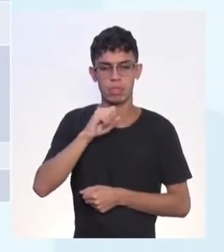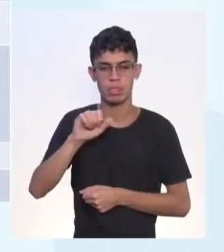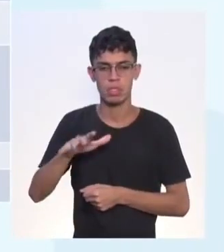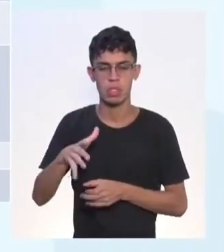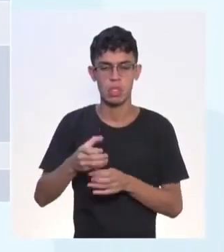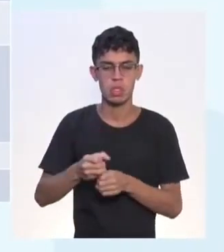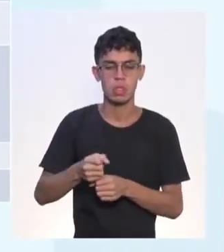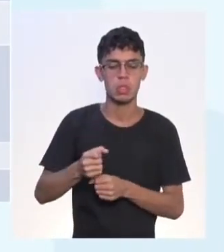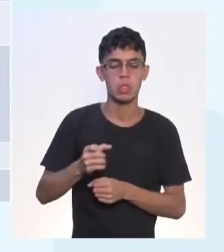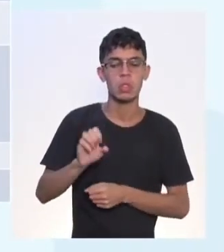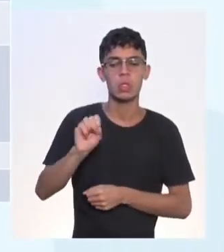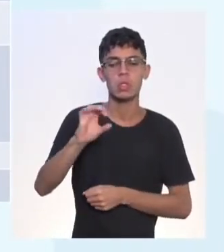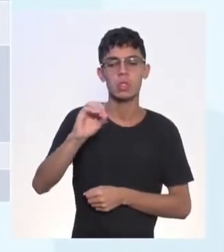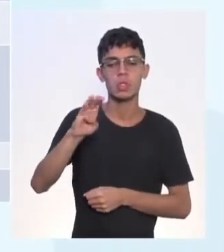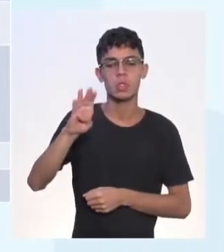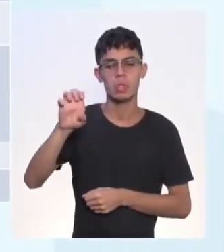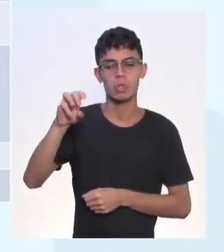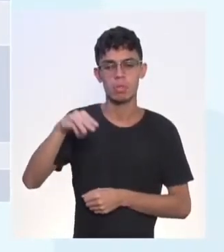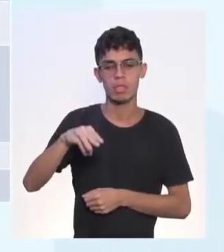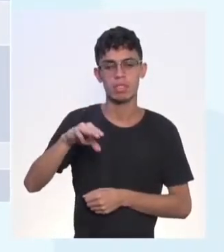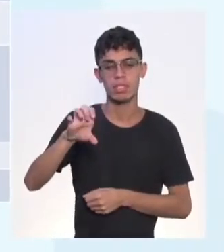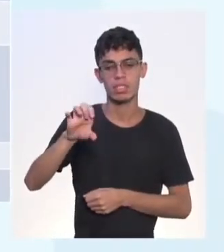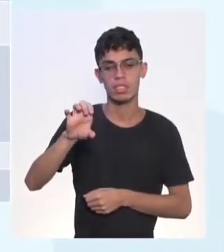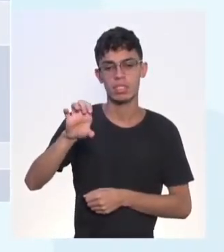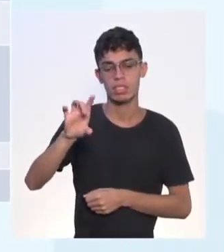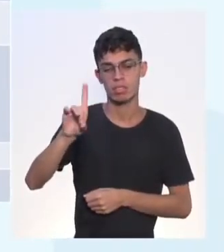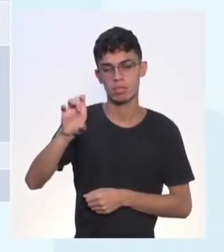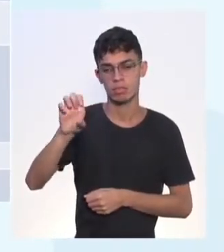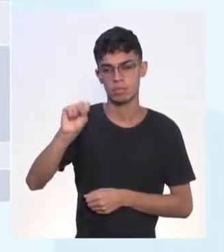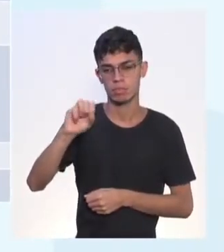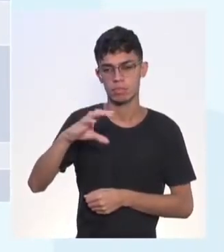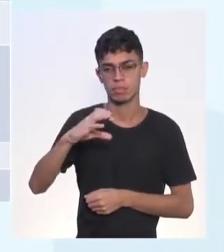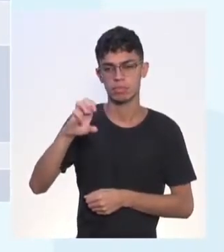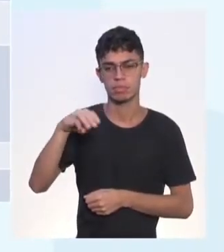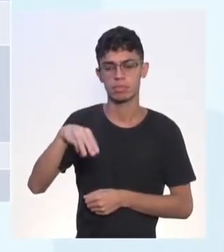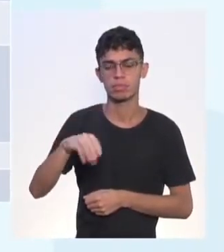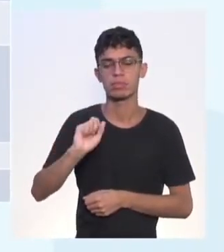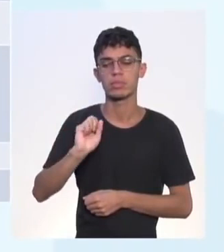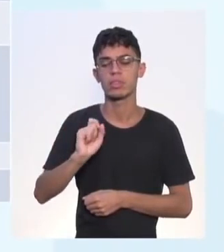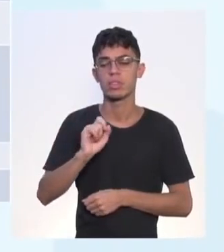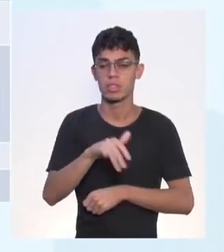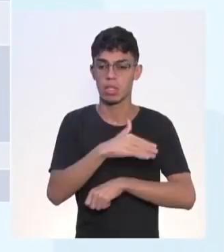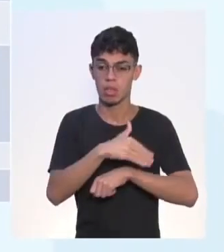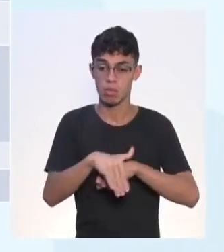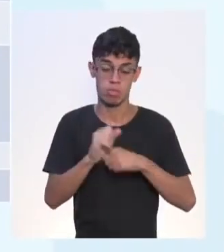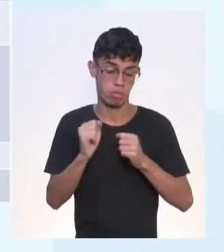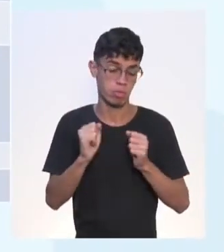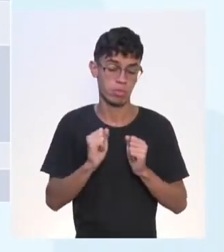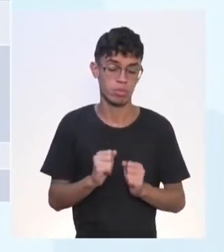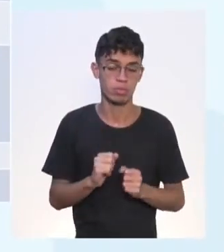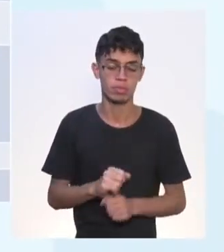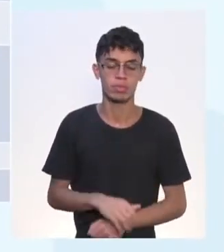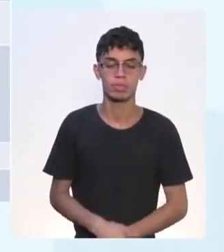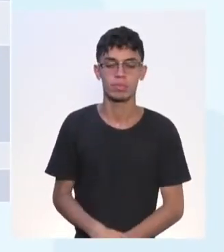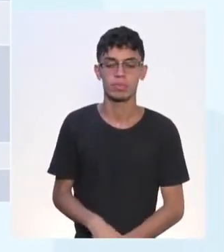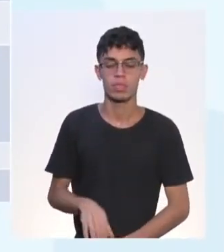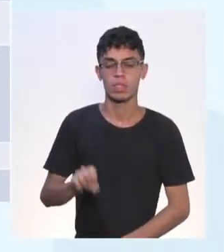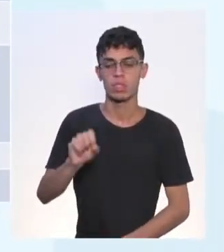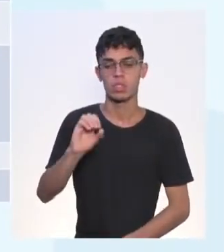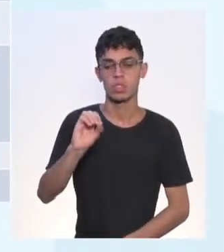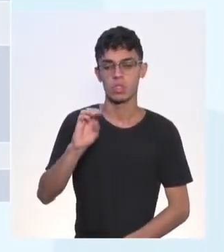Sobem e descem a rua, pode ser? Sobem e descem.